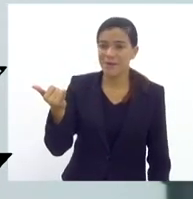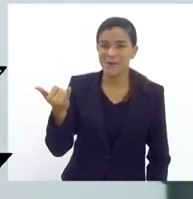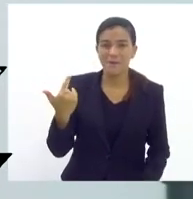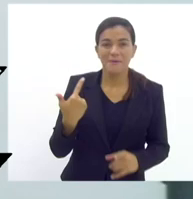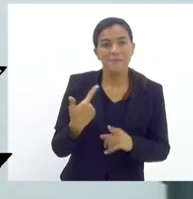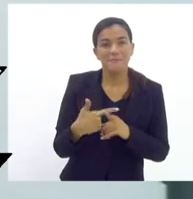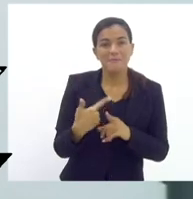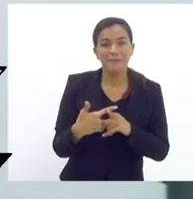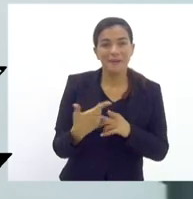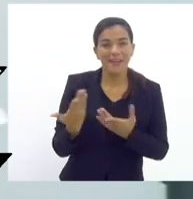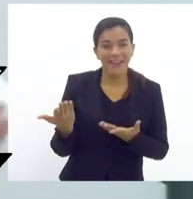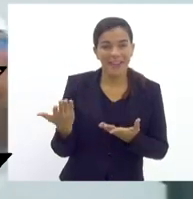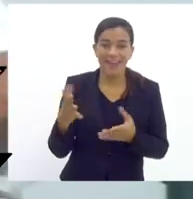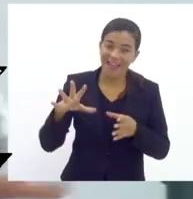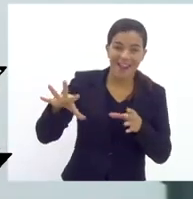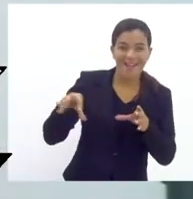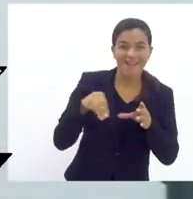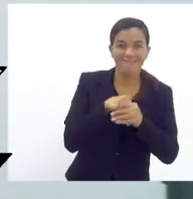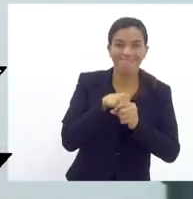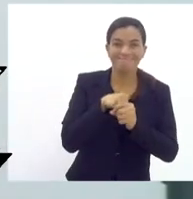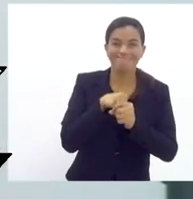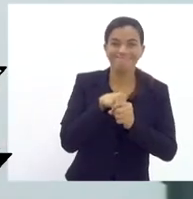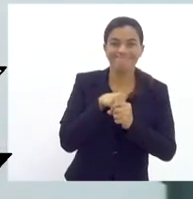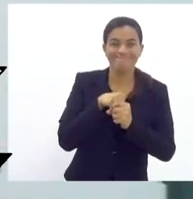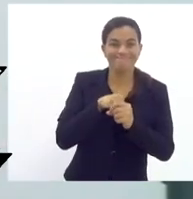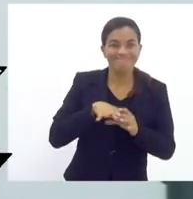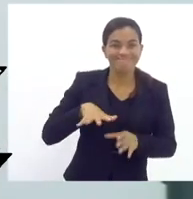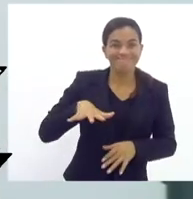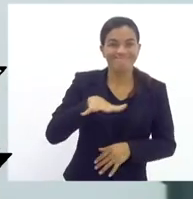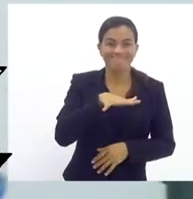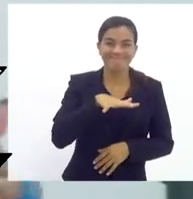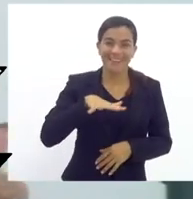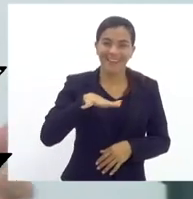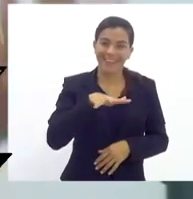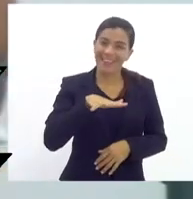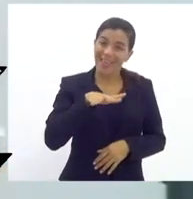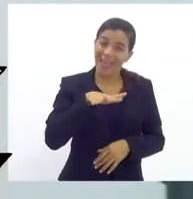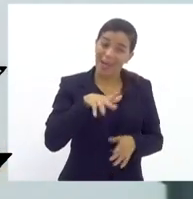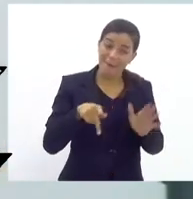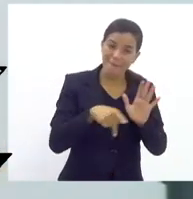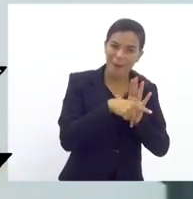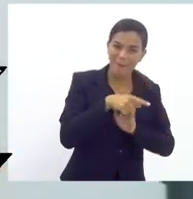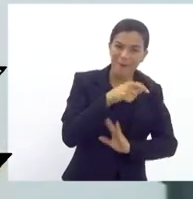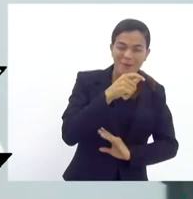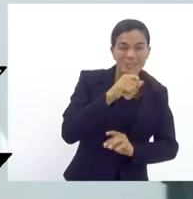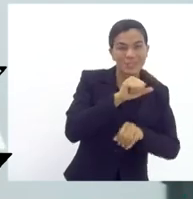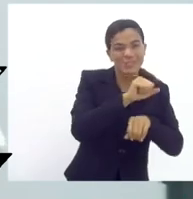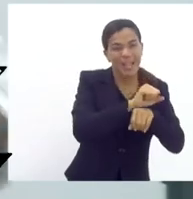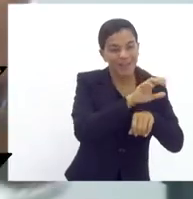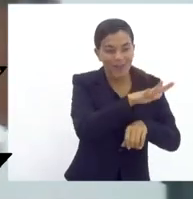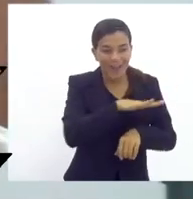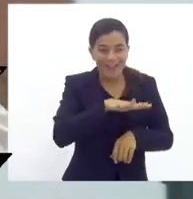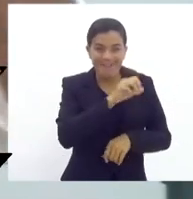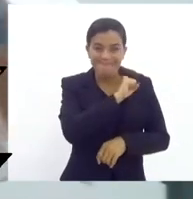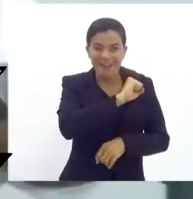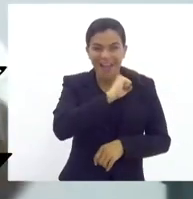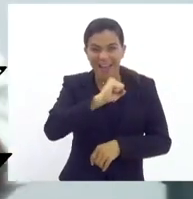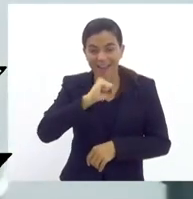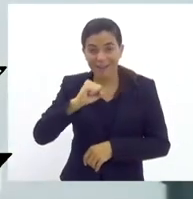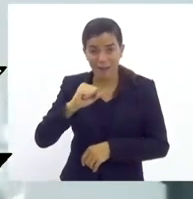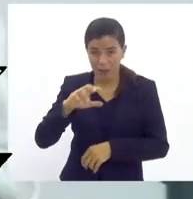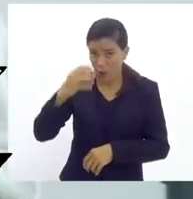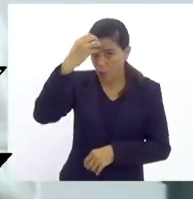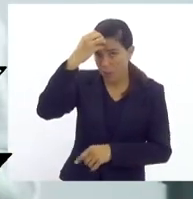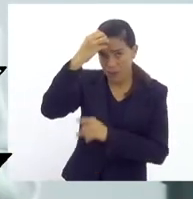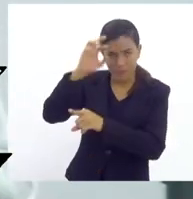parte desse lugar que é o estado que mata não que ela tenha responsabilidade ela tem